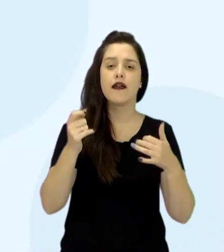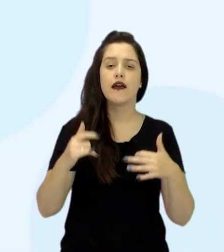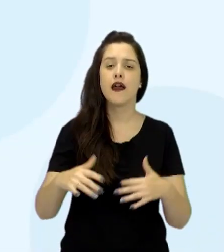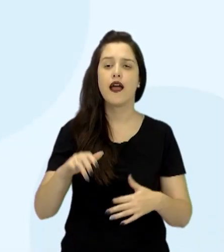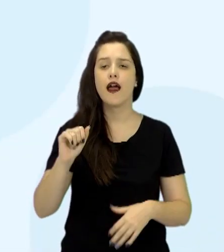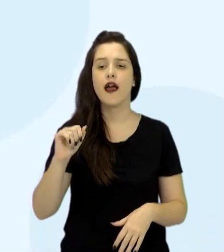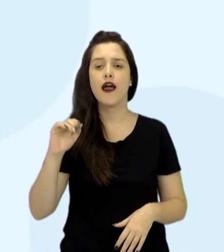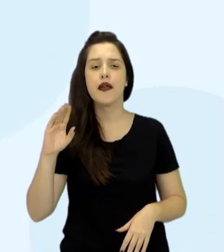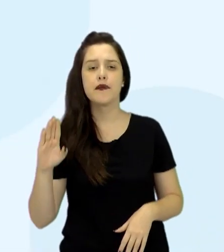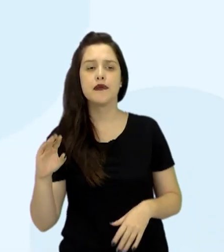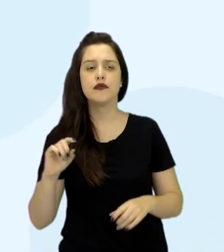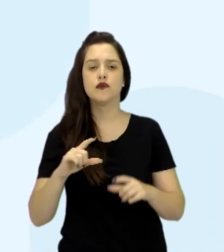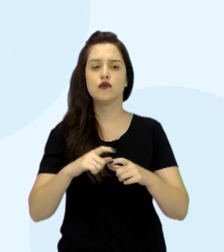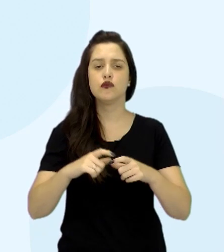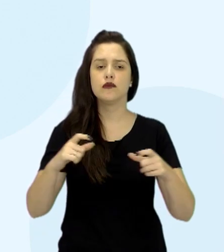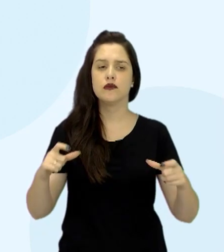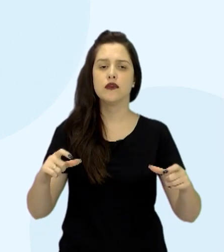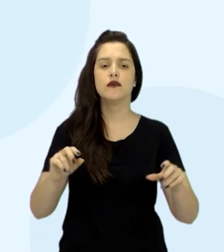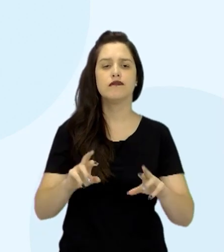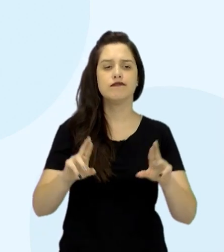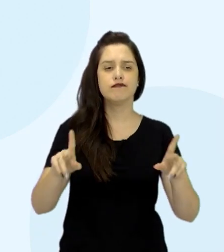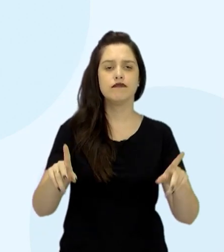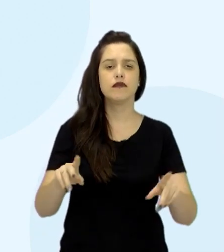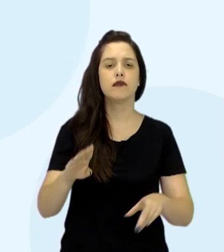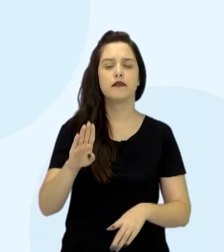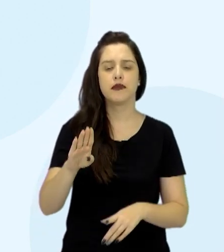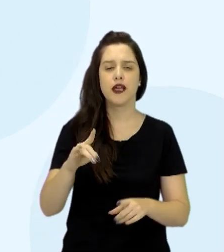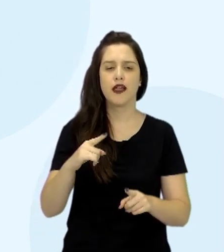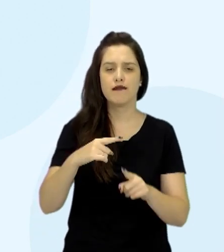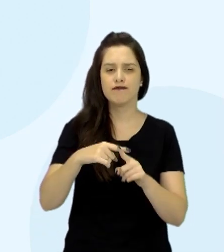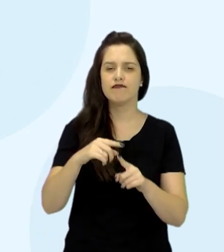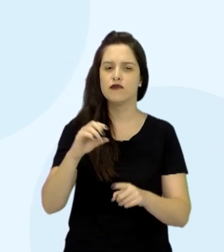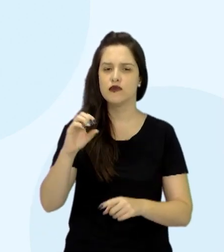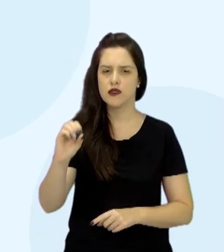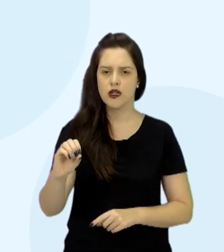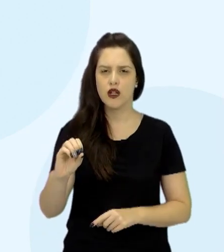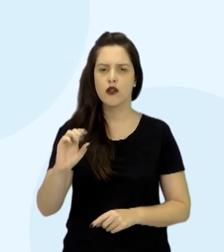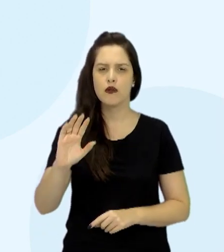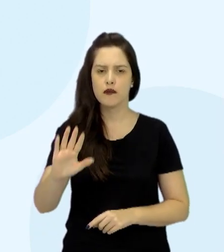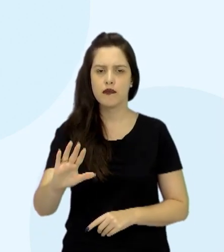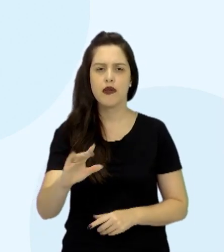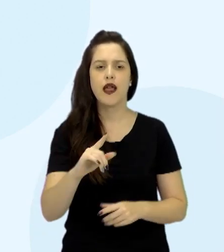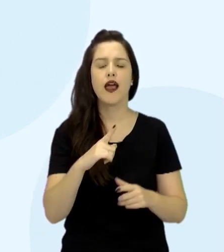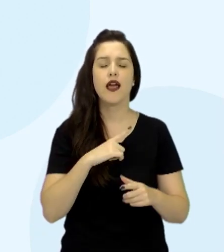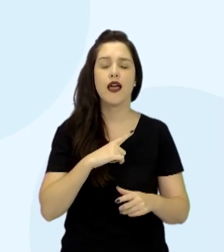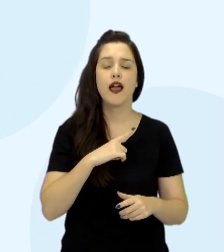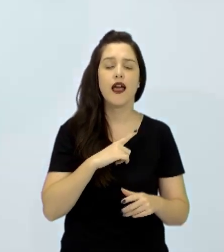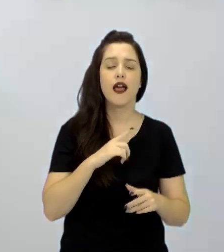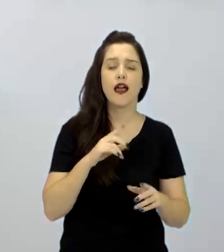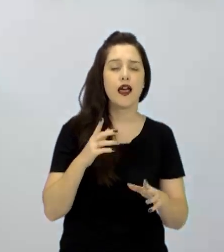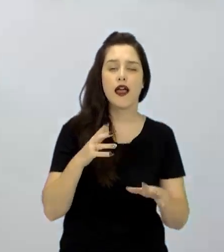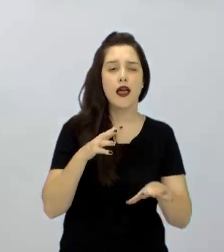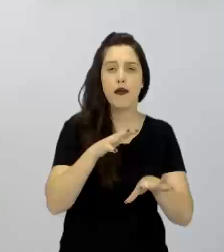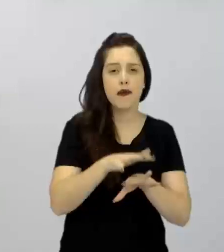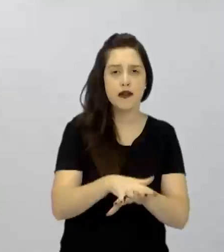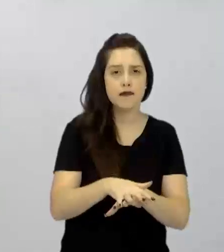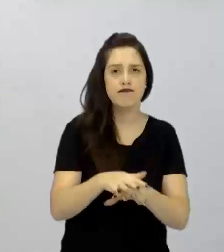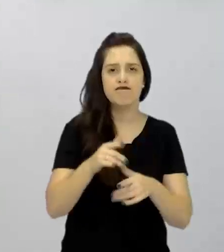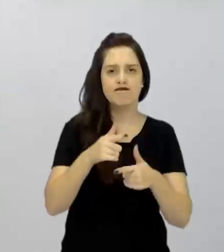são duas grandezas, com B diferente de zero, porque o B na matemática não se pode dividir por